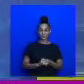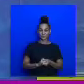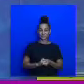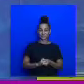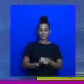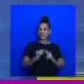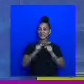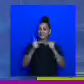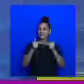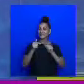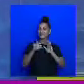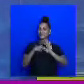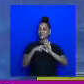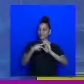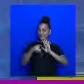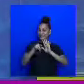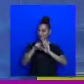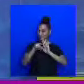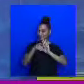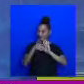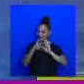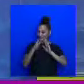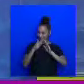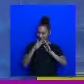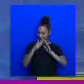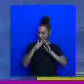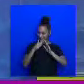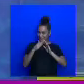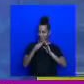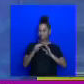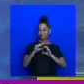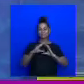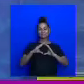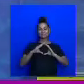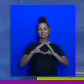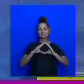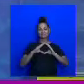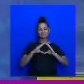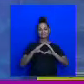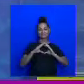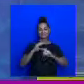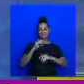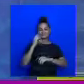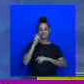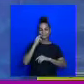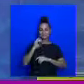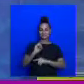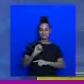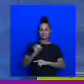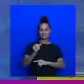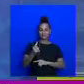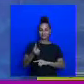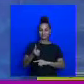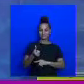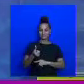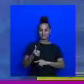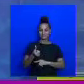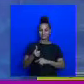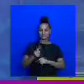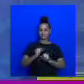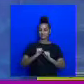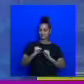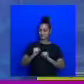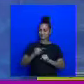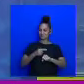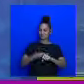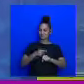Será que a sorte vai bater na sua aposta? Bola rosa 06. Rosa 06. Pode